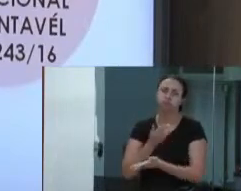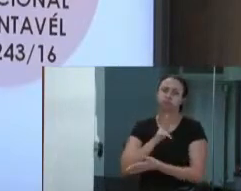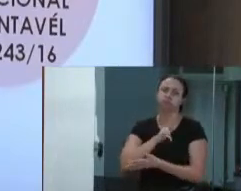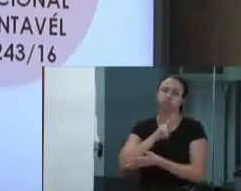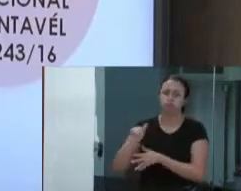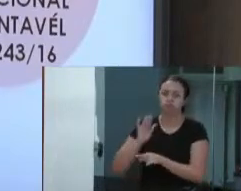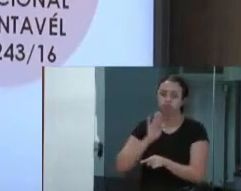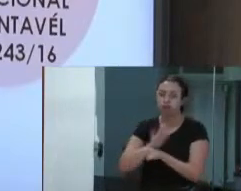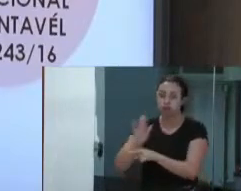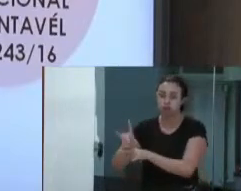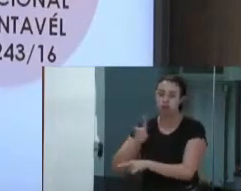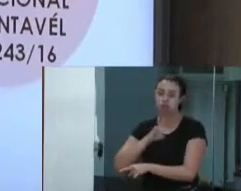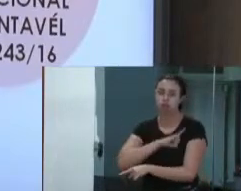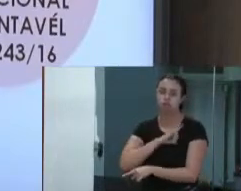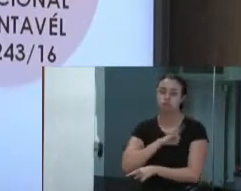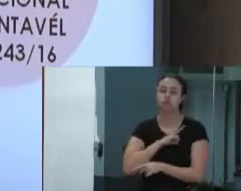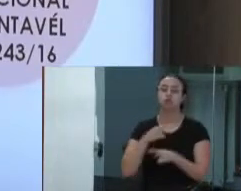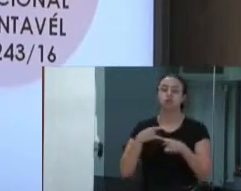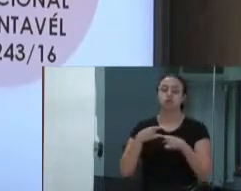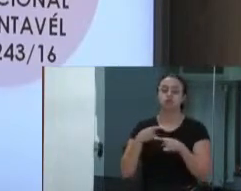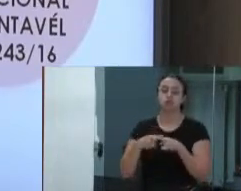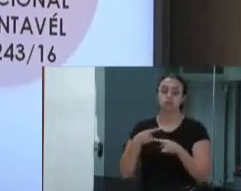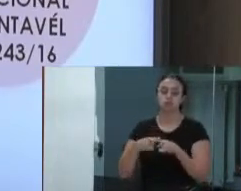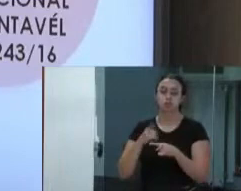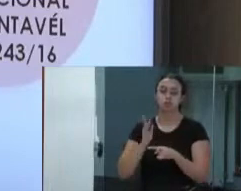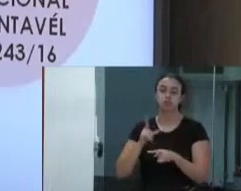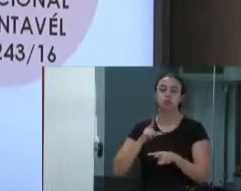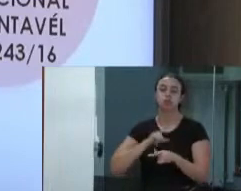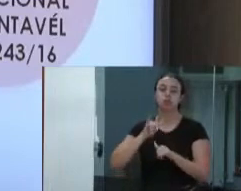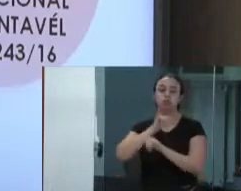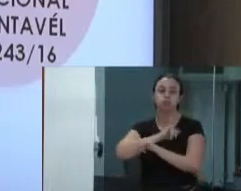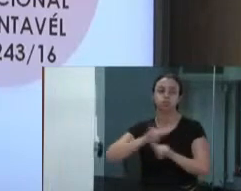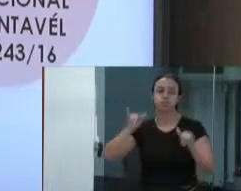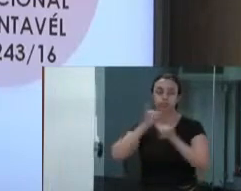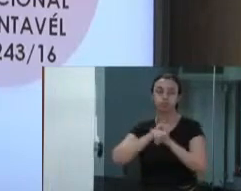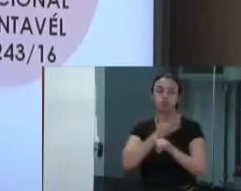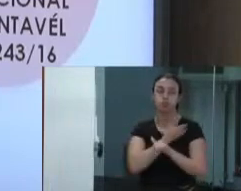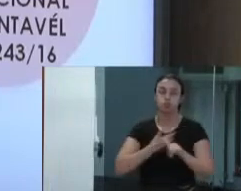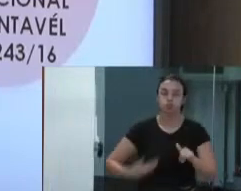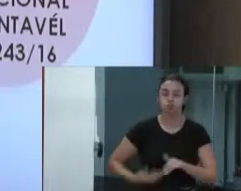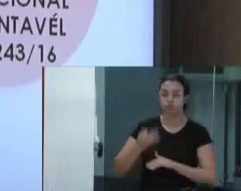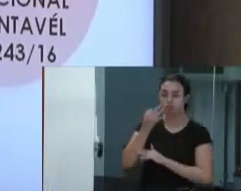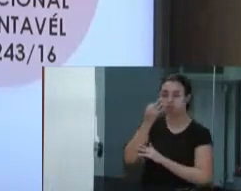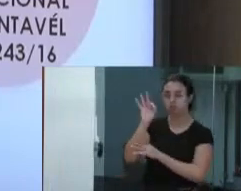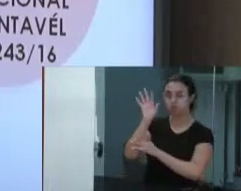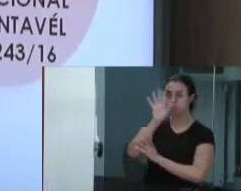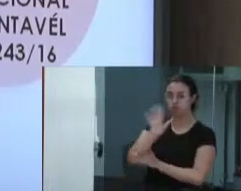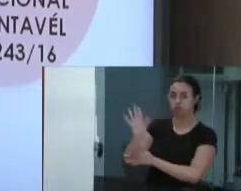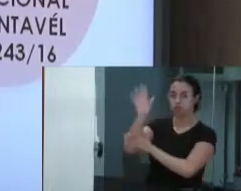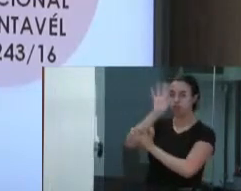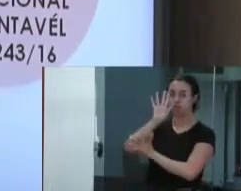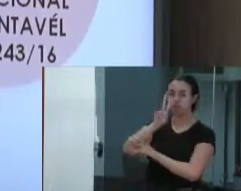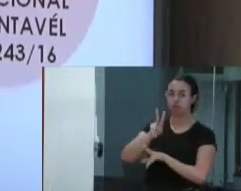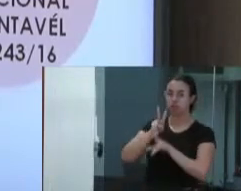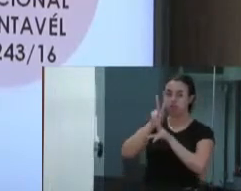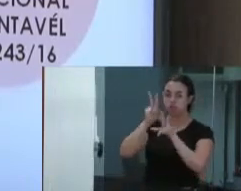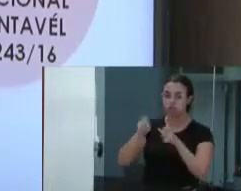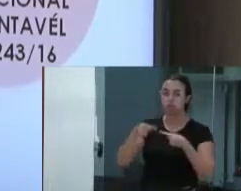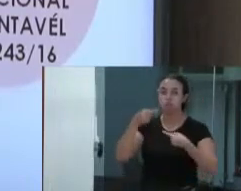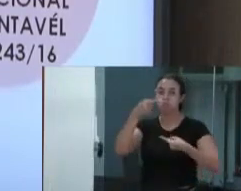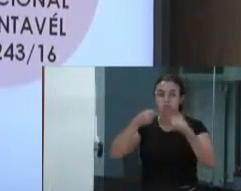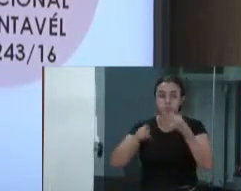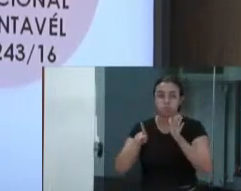diferença para o município de Divinópolis, considerando, né, já os anúncios do governo federal enquanto programas para essa